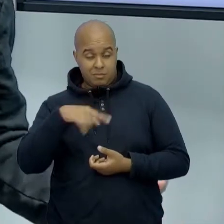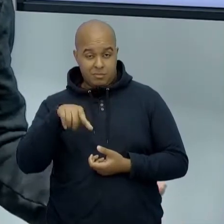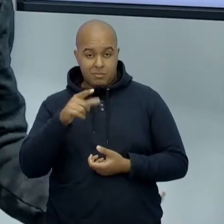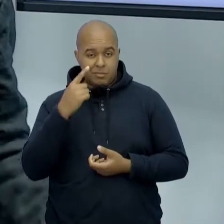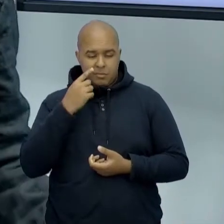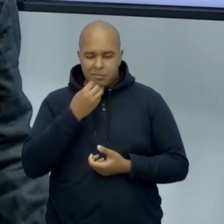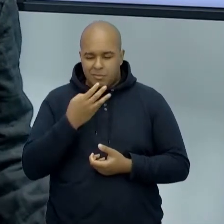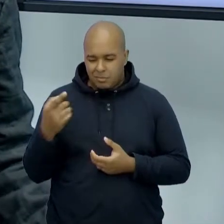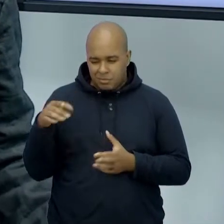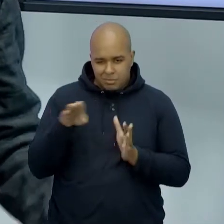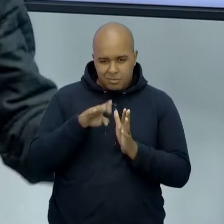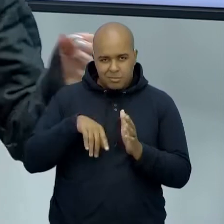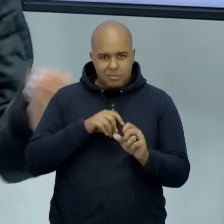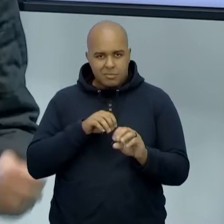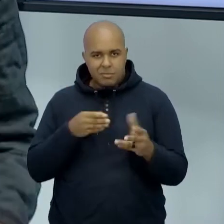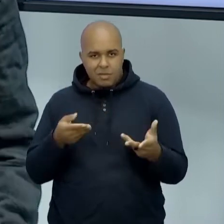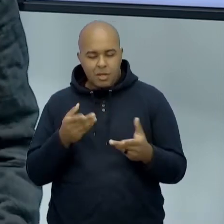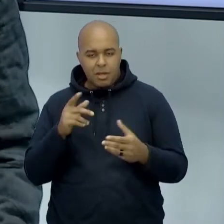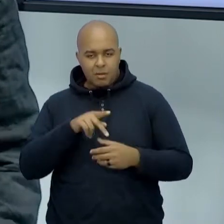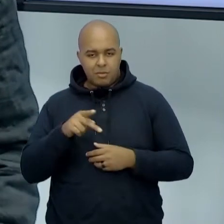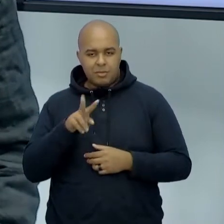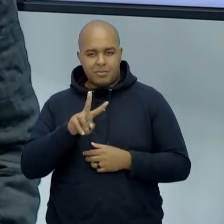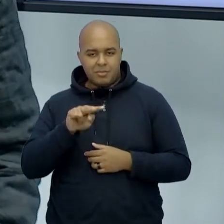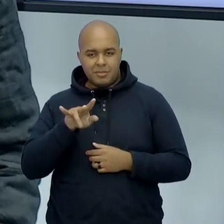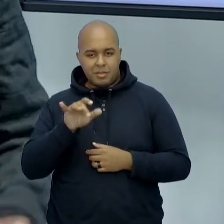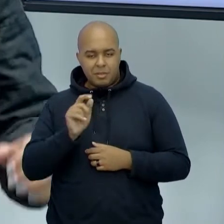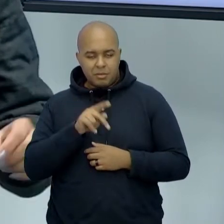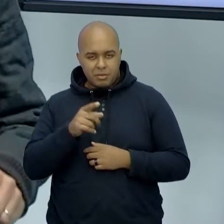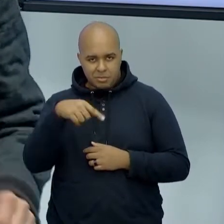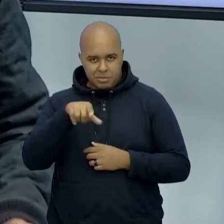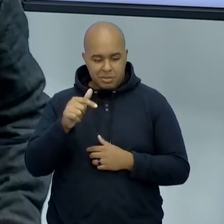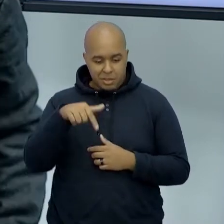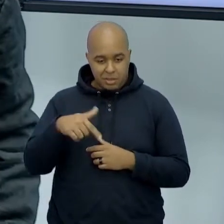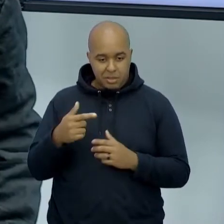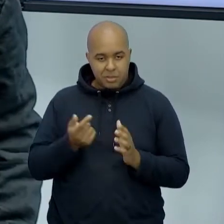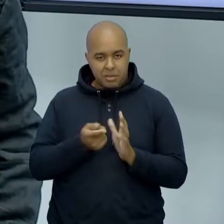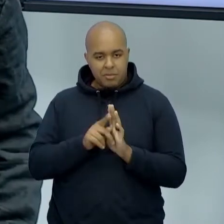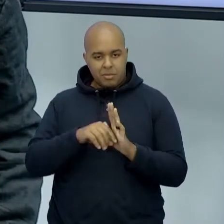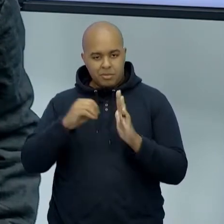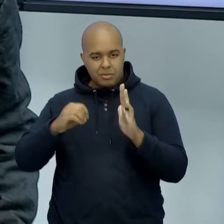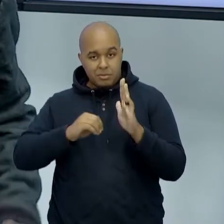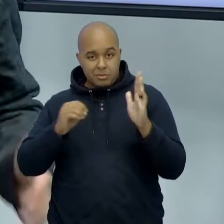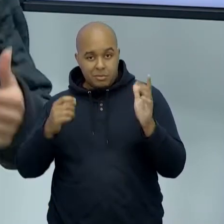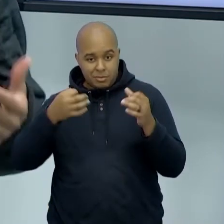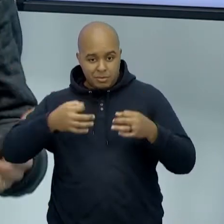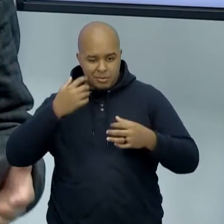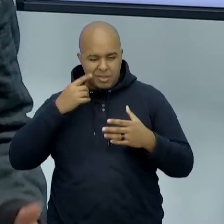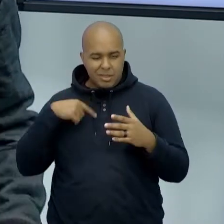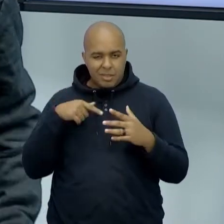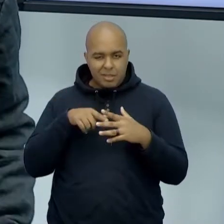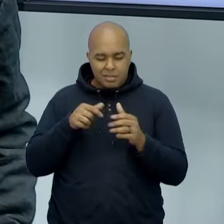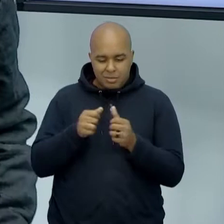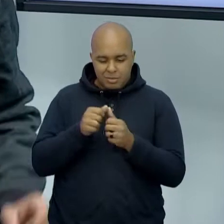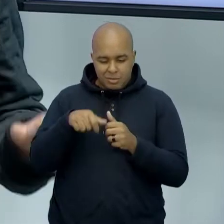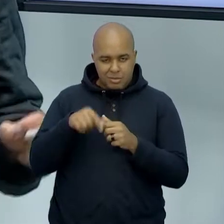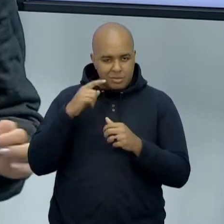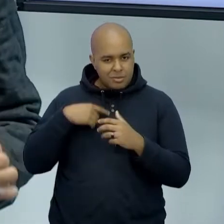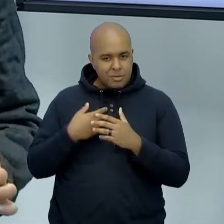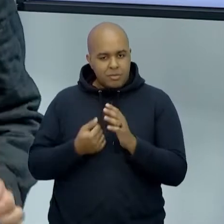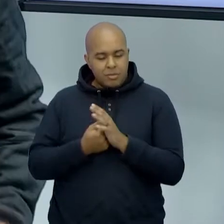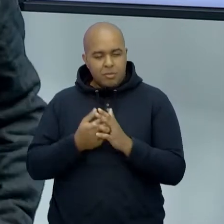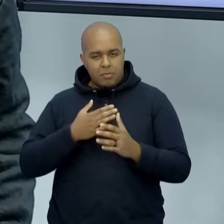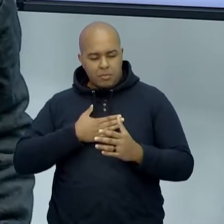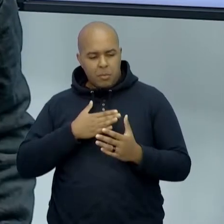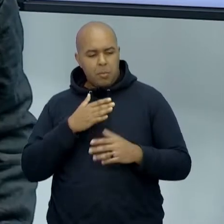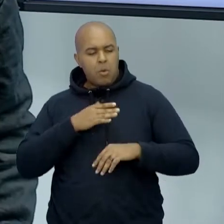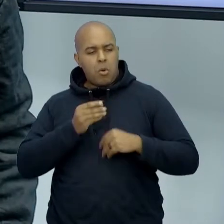gente, que bom que vocês chegaram aqui para a nossa aula. Eu sou Viviane, a professora de vocês, aqui pelo Centro de Mídias. Nós estamos juntos aí no canal Meu